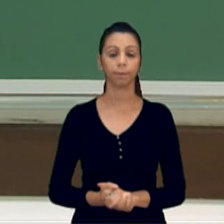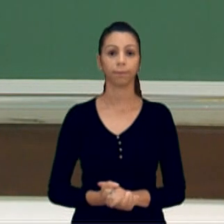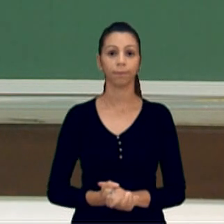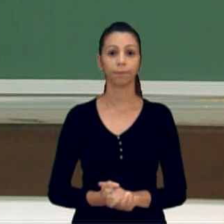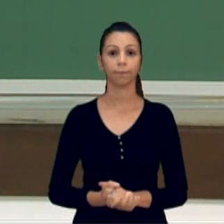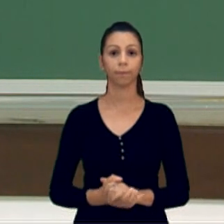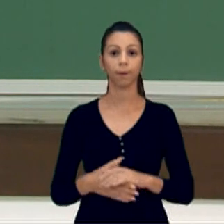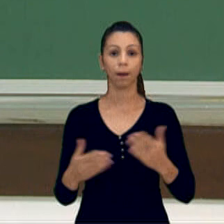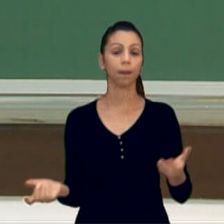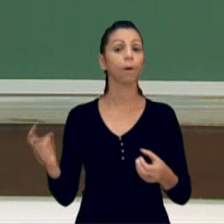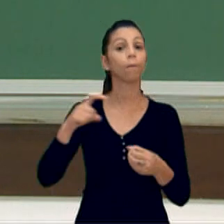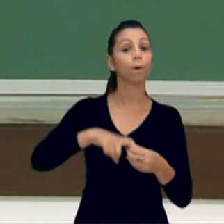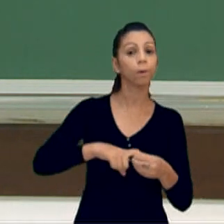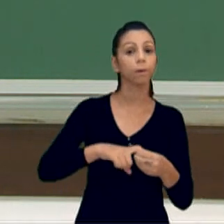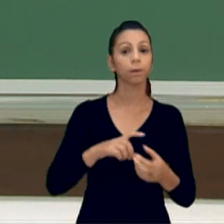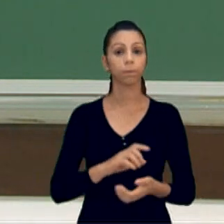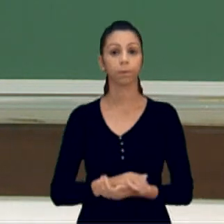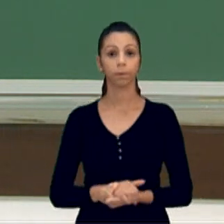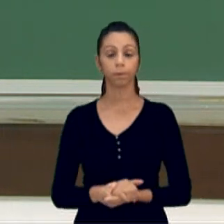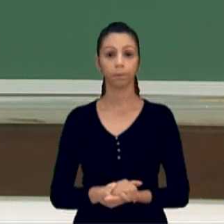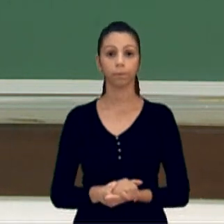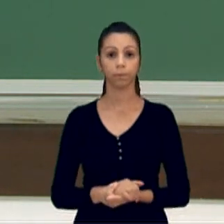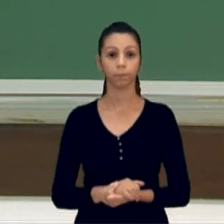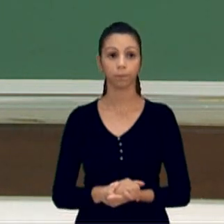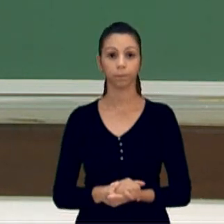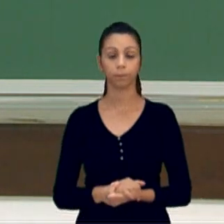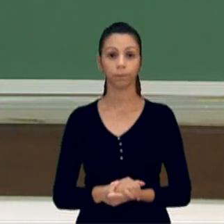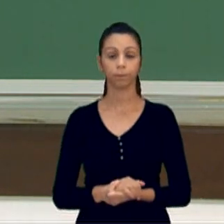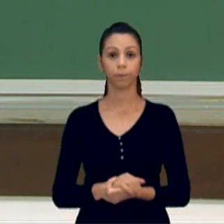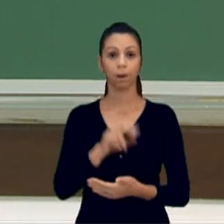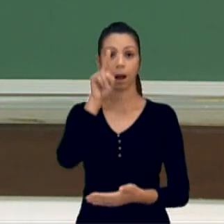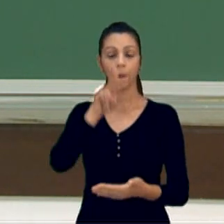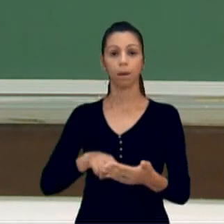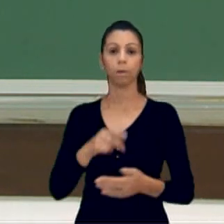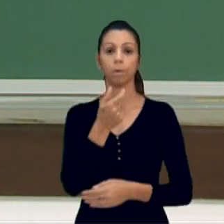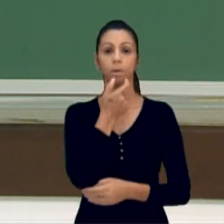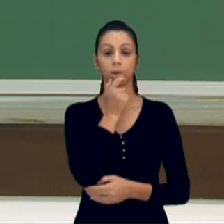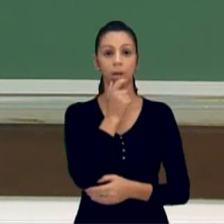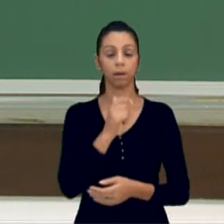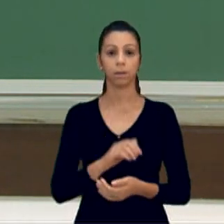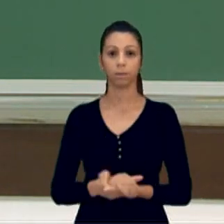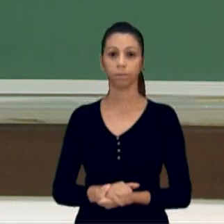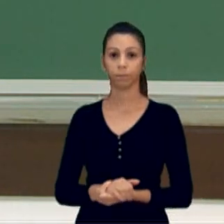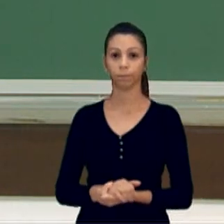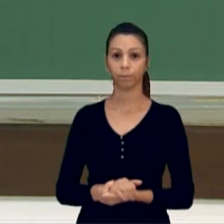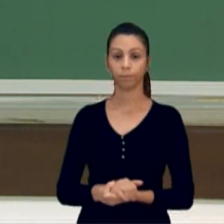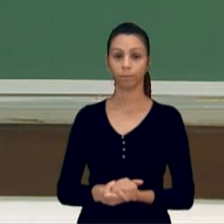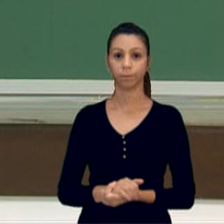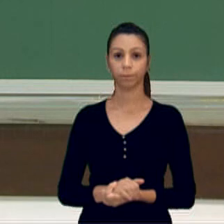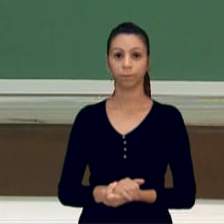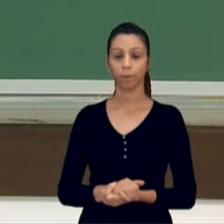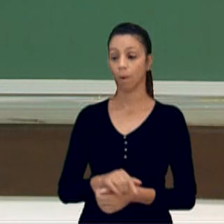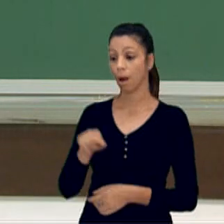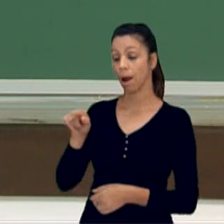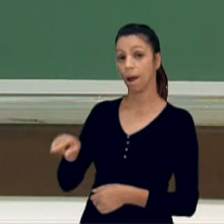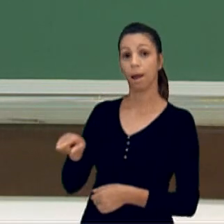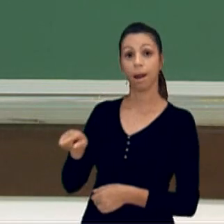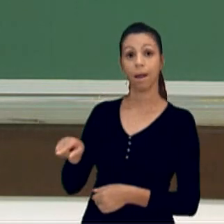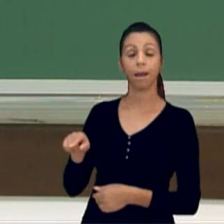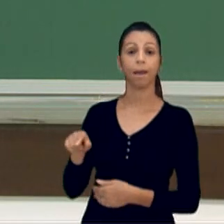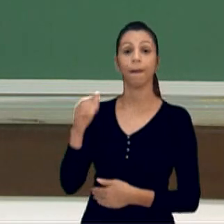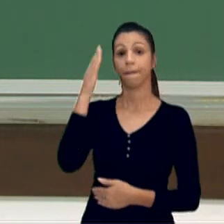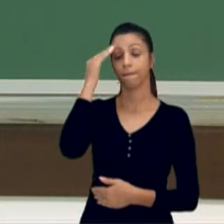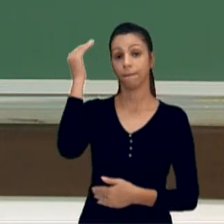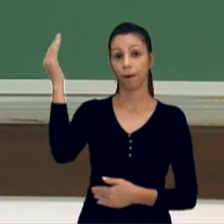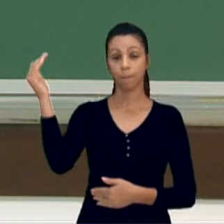vamos conferir lá, ó. She is an actress and activist. Ela é uma atriz e uma ativista. Sim, ela